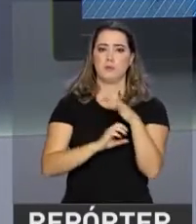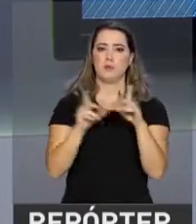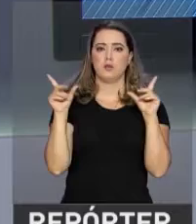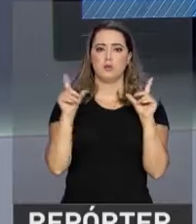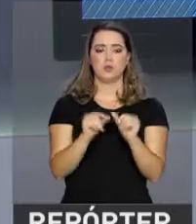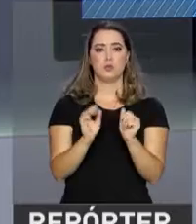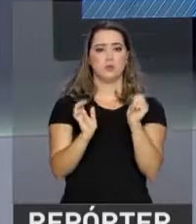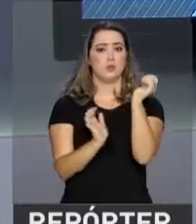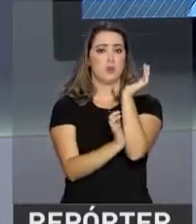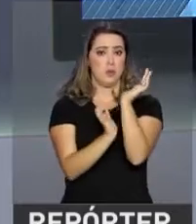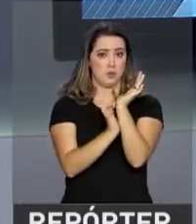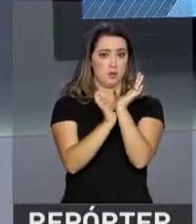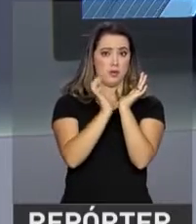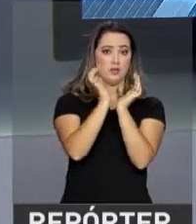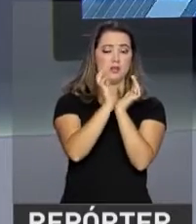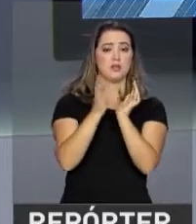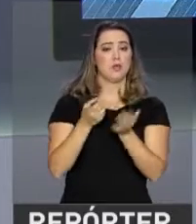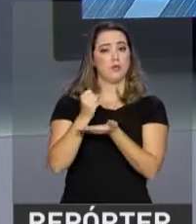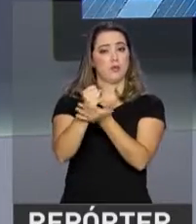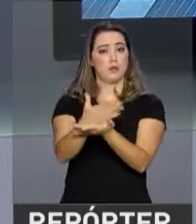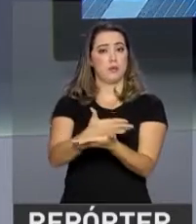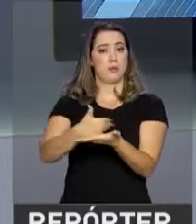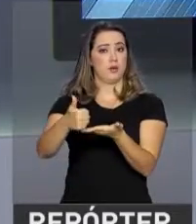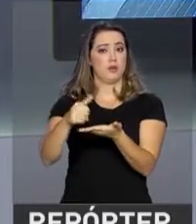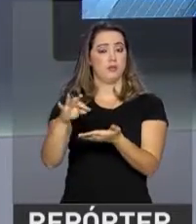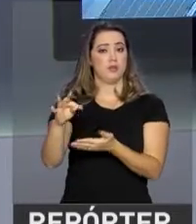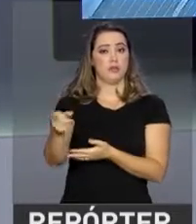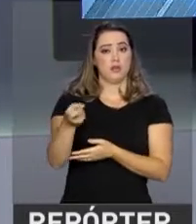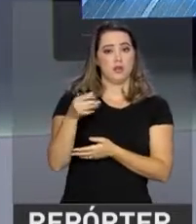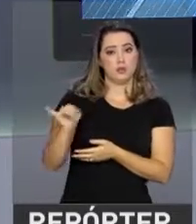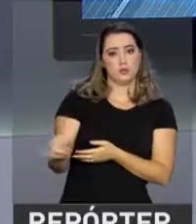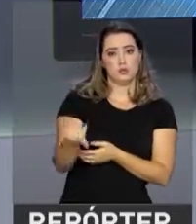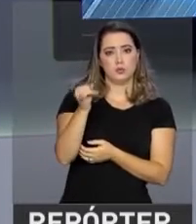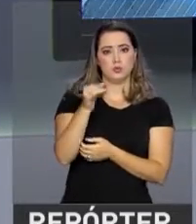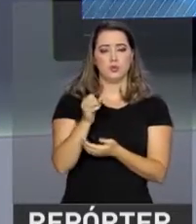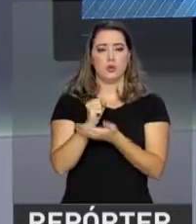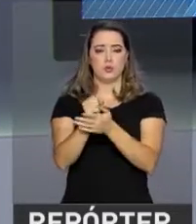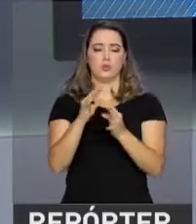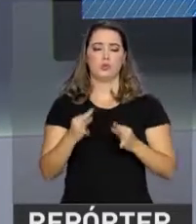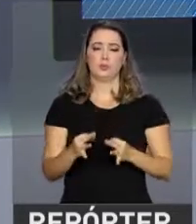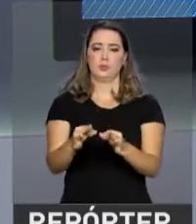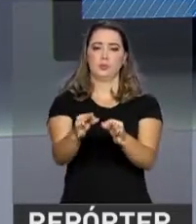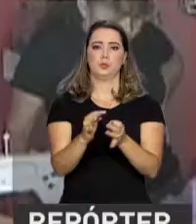burocracia e oferecer melhores taxas com o auxílio de ferramentas tecnológicas